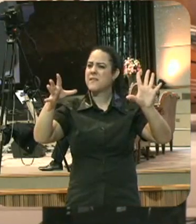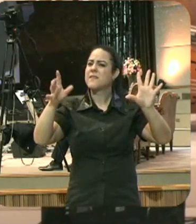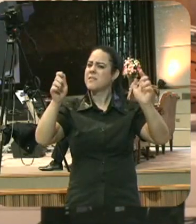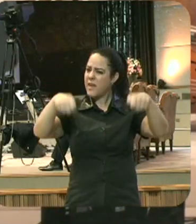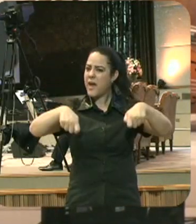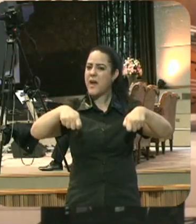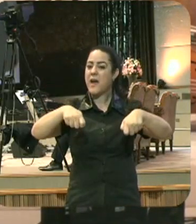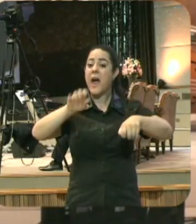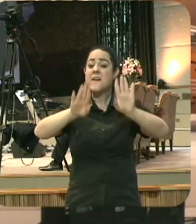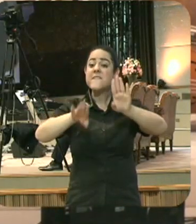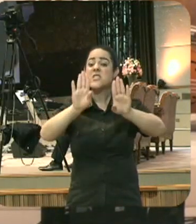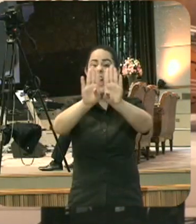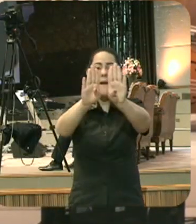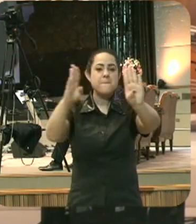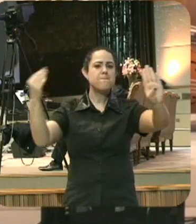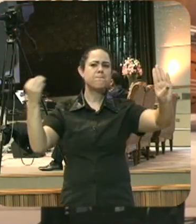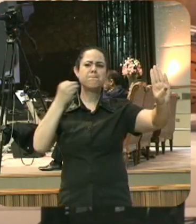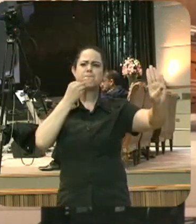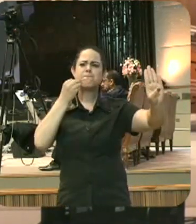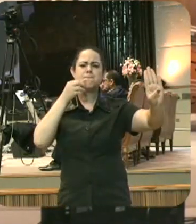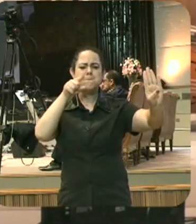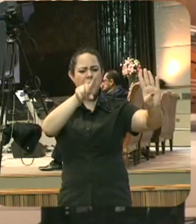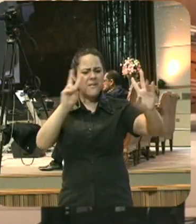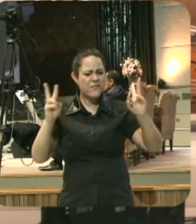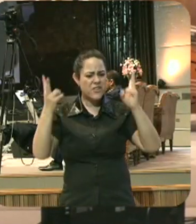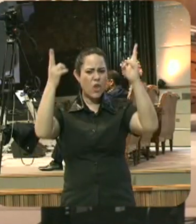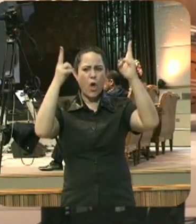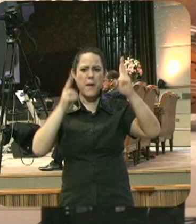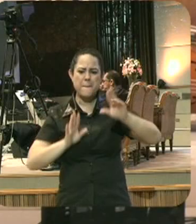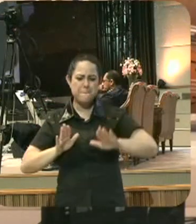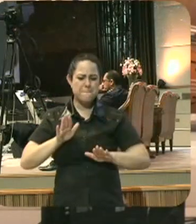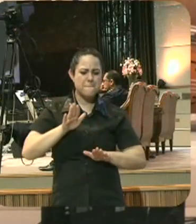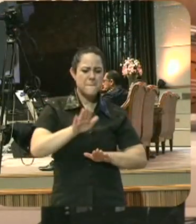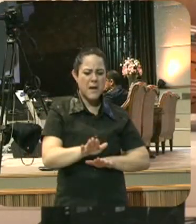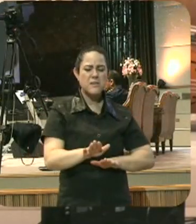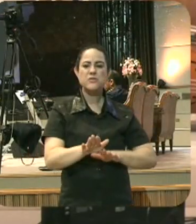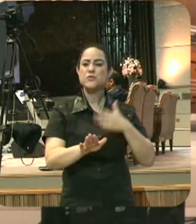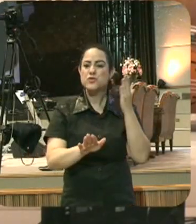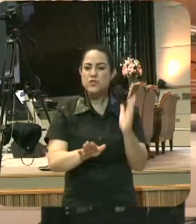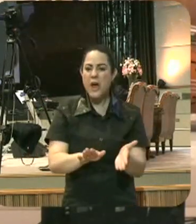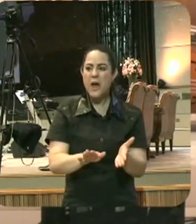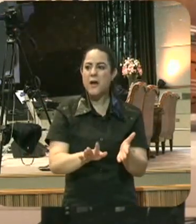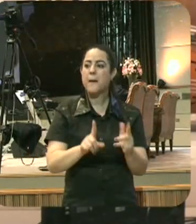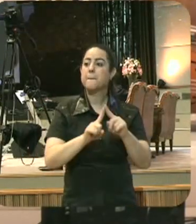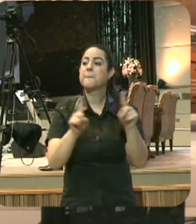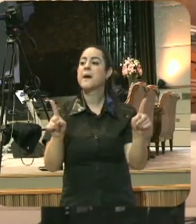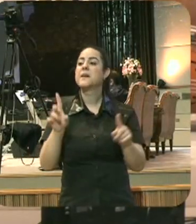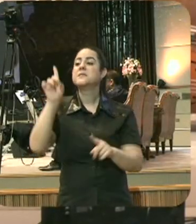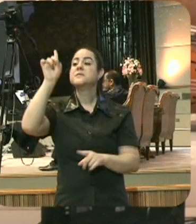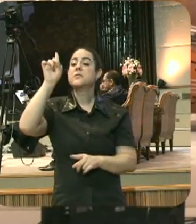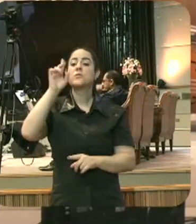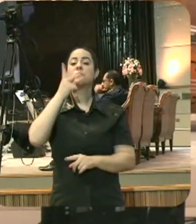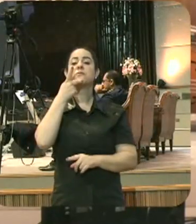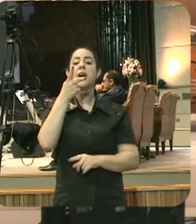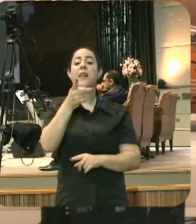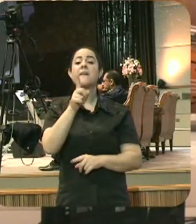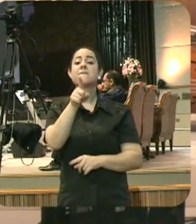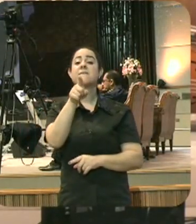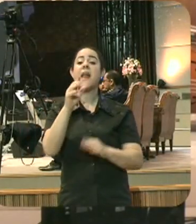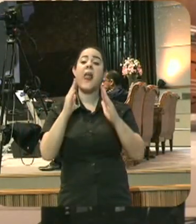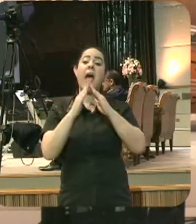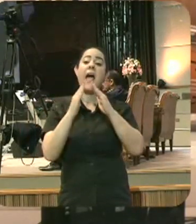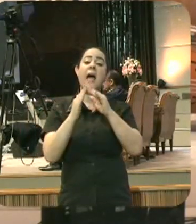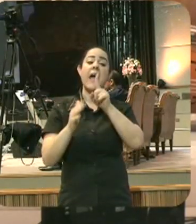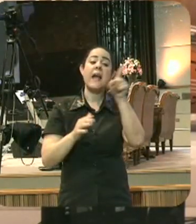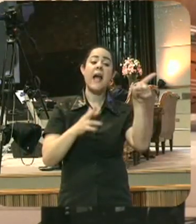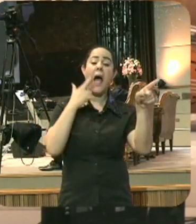sabe, às vezes a porta já está aberta para a nossa vitória, para o primeiro passo, Mas no meio do caminho o Senhor diz assim: corre lá na casa de